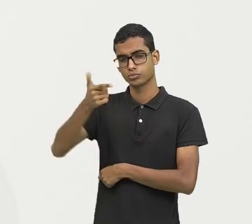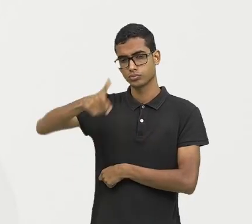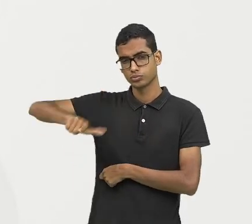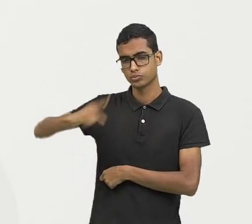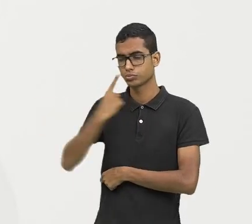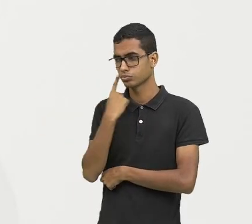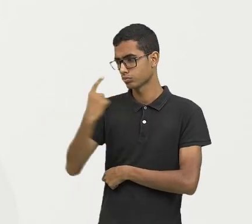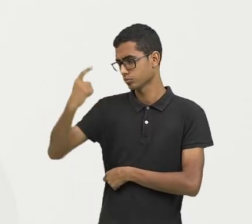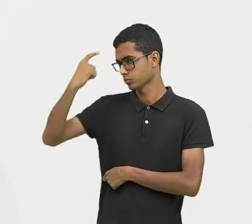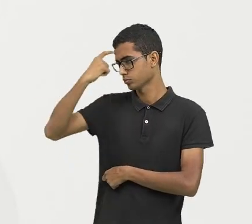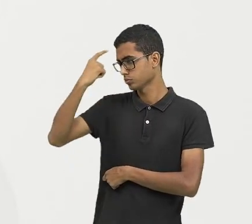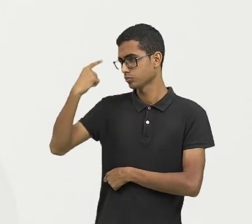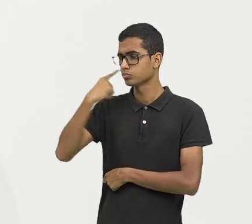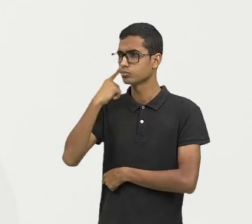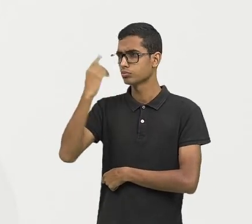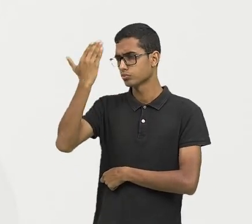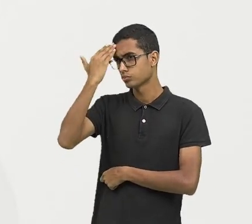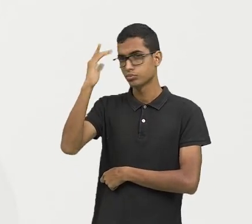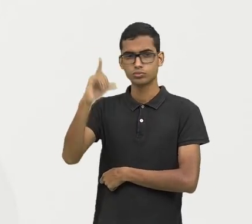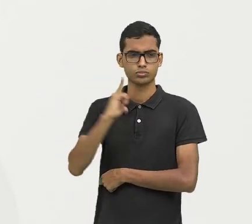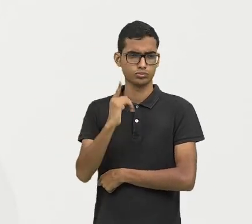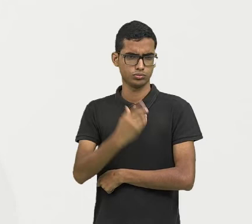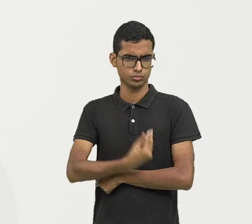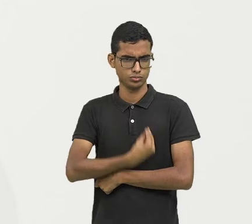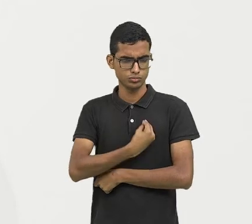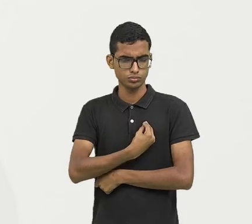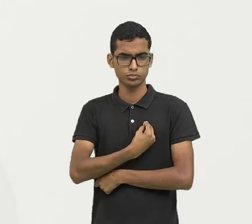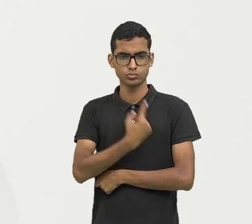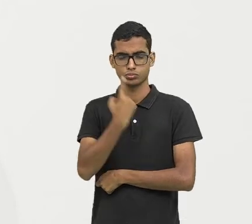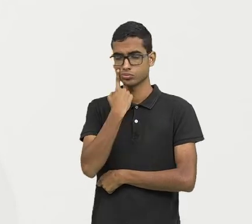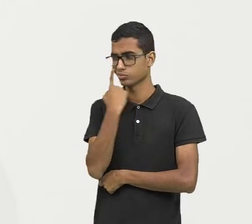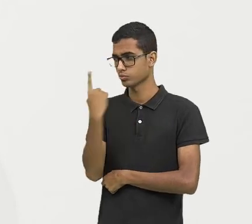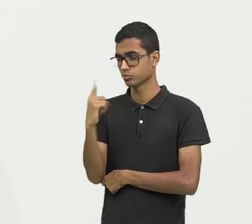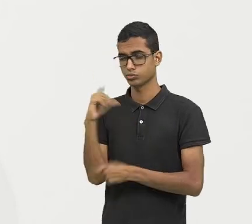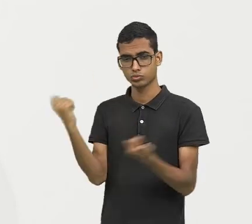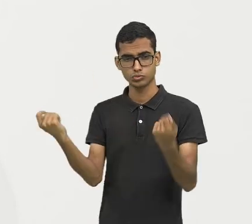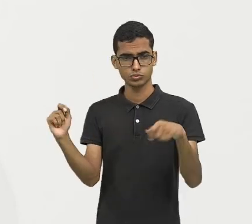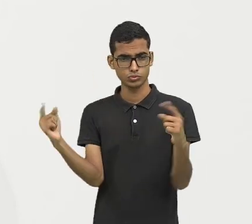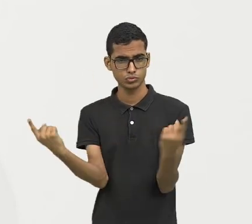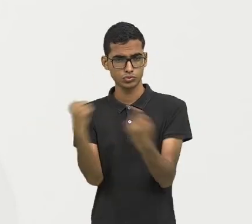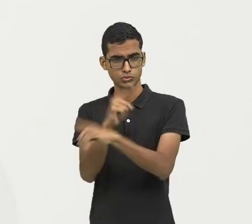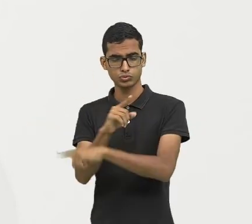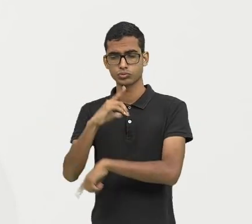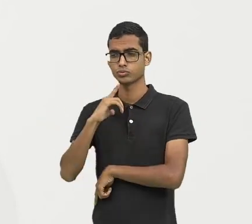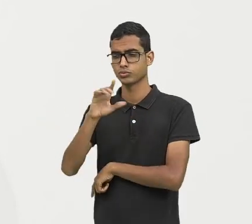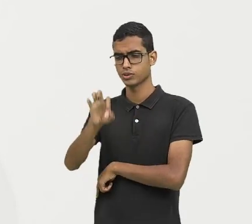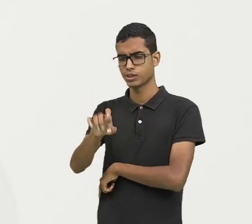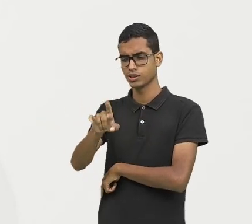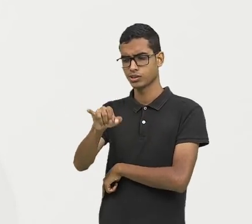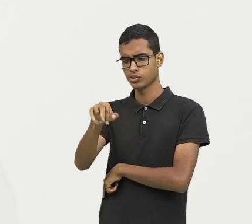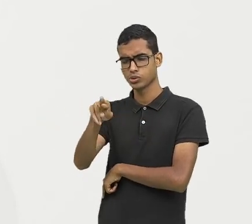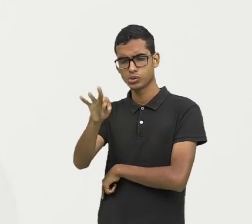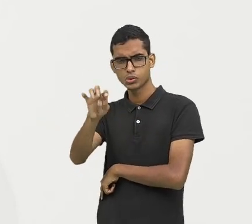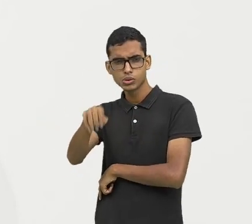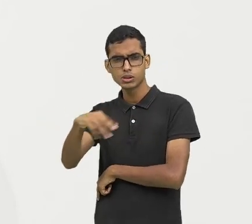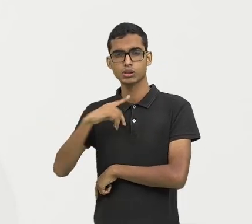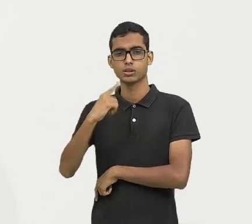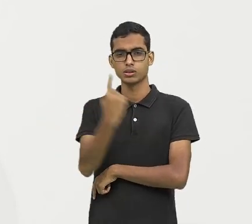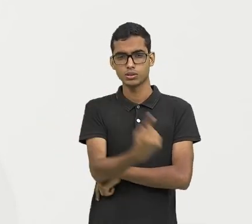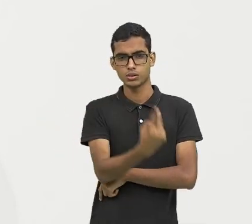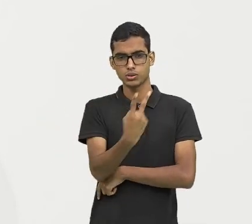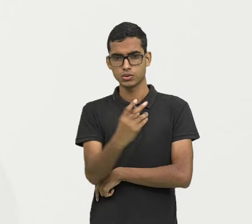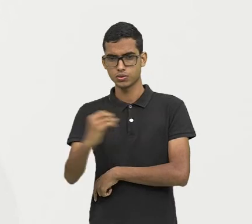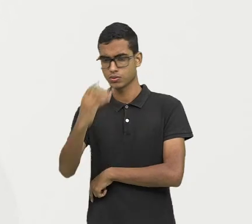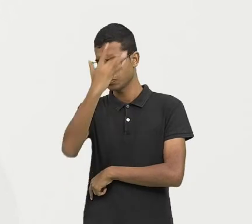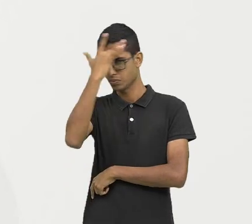a ideia, com o sentido de existir. É possível até trocar. Existem 120 pessoas